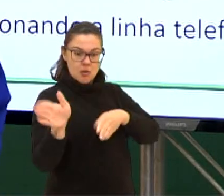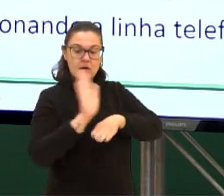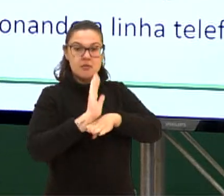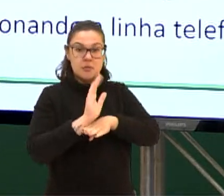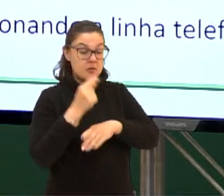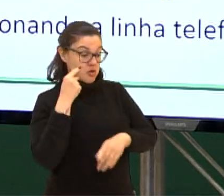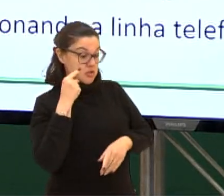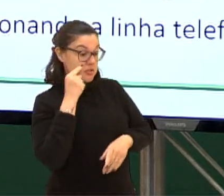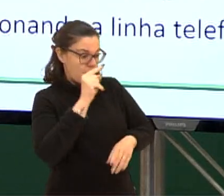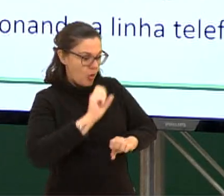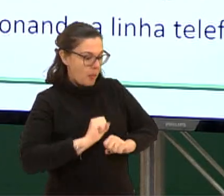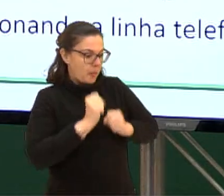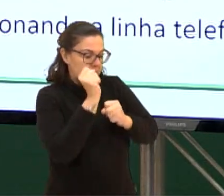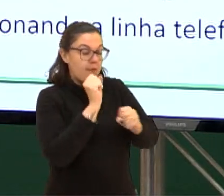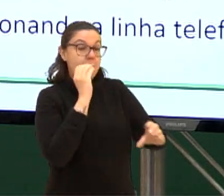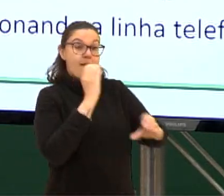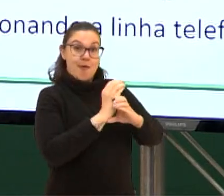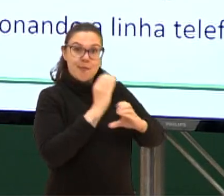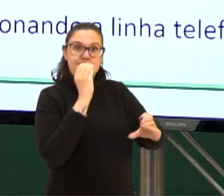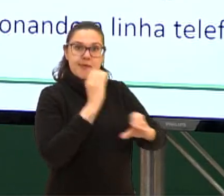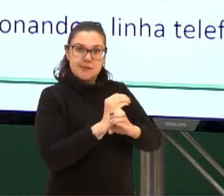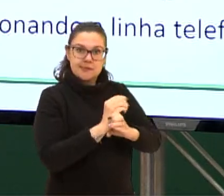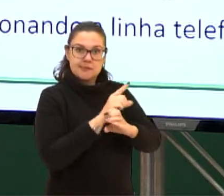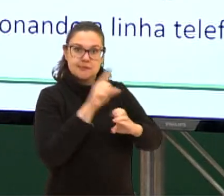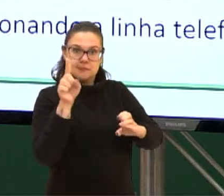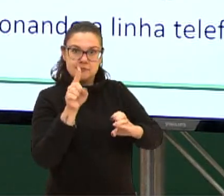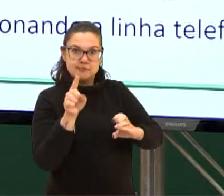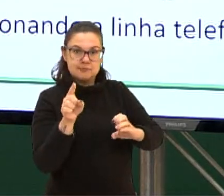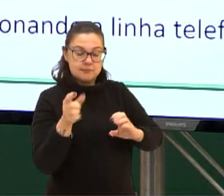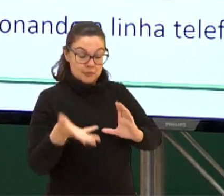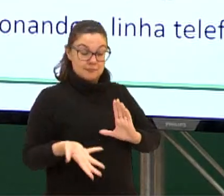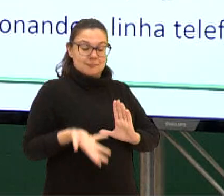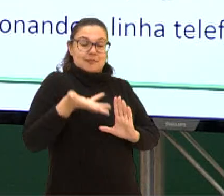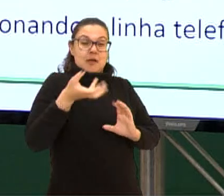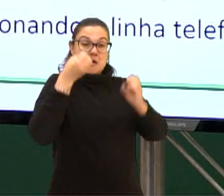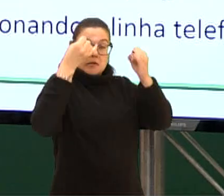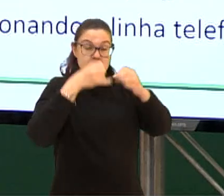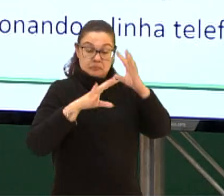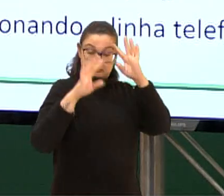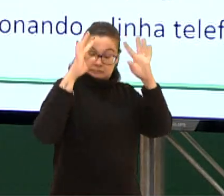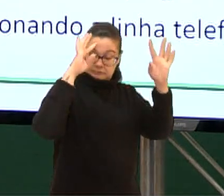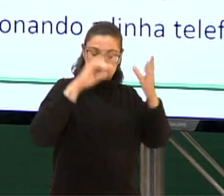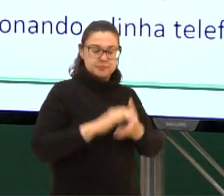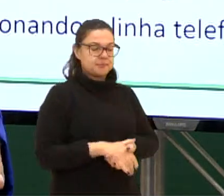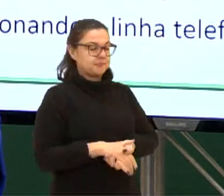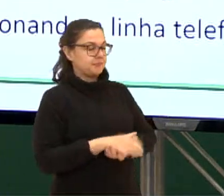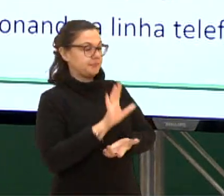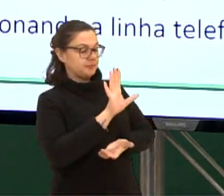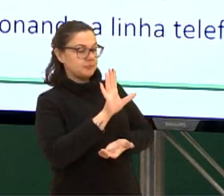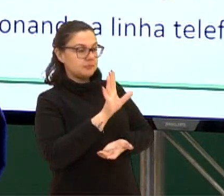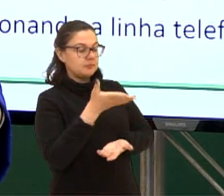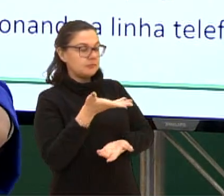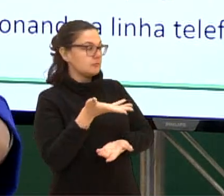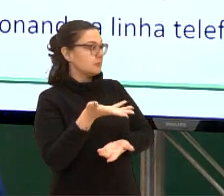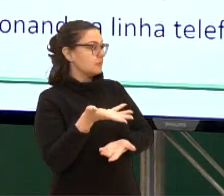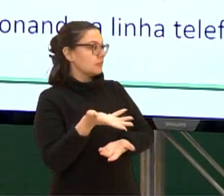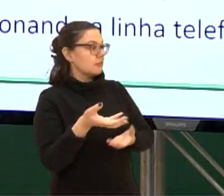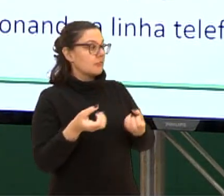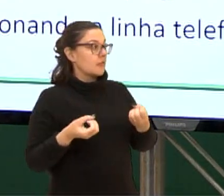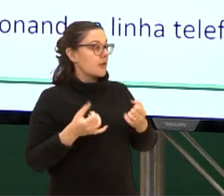que tem a comunicação. E aí eu levanto uma lebre, levanto uma reflexão que não é tão boa